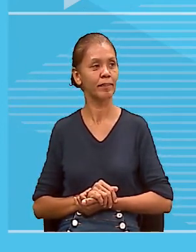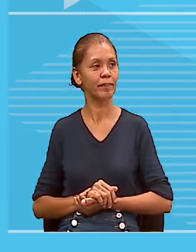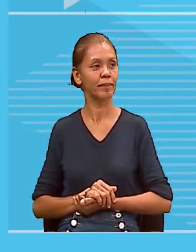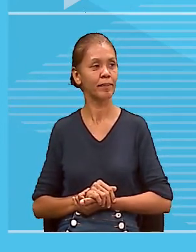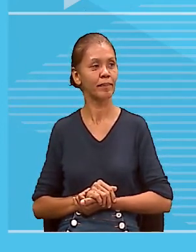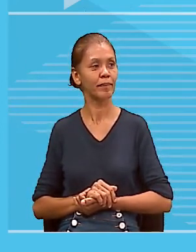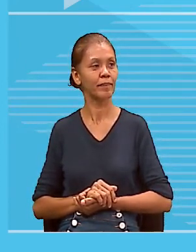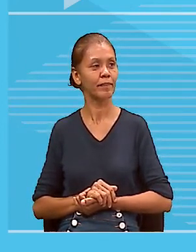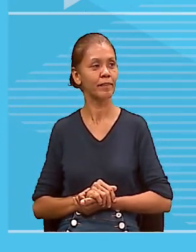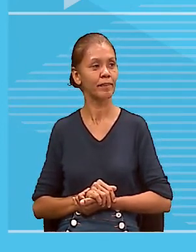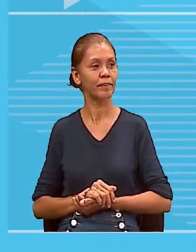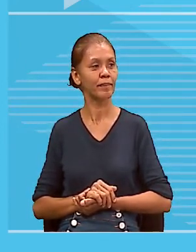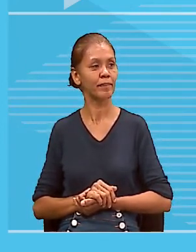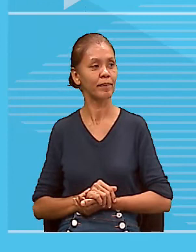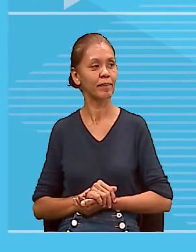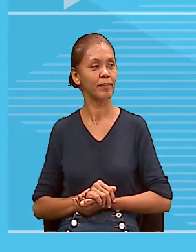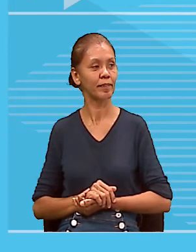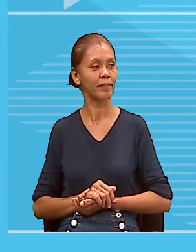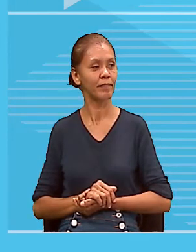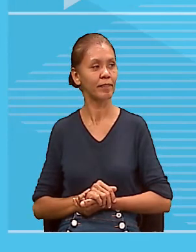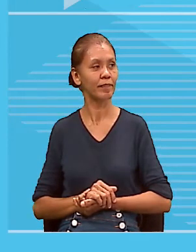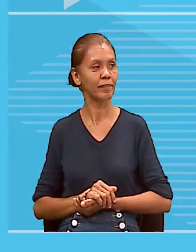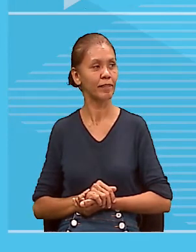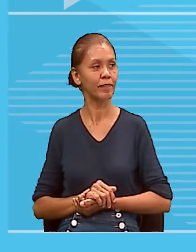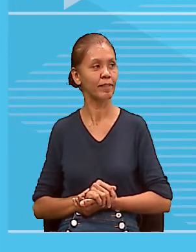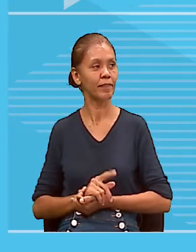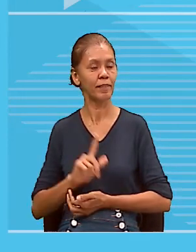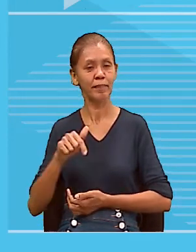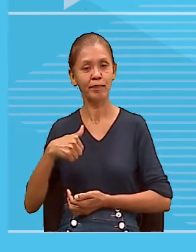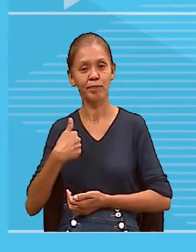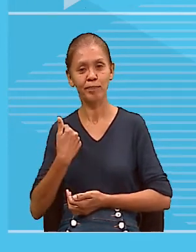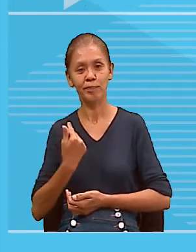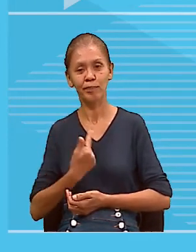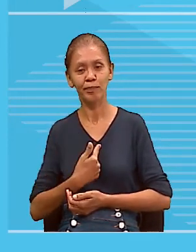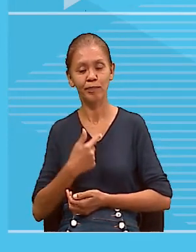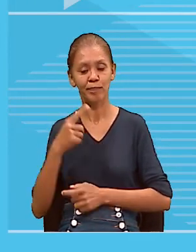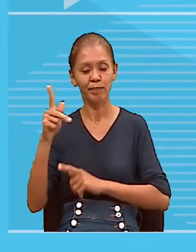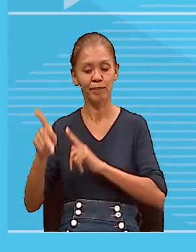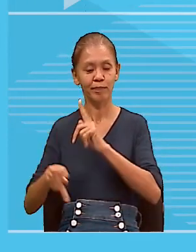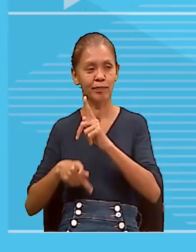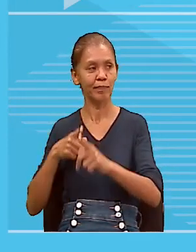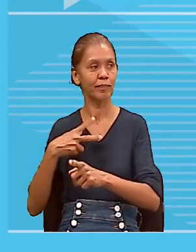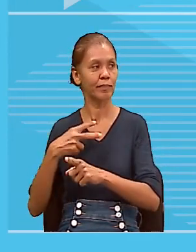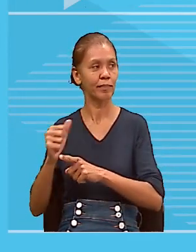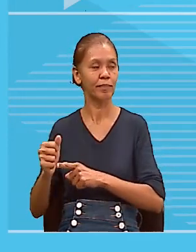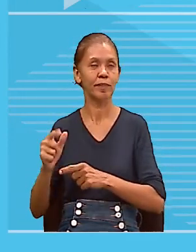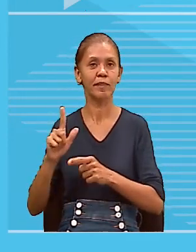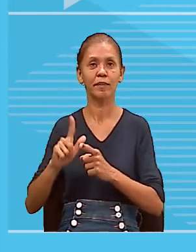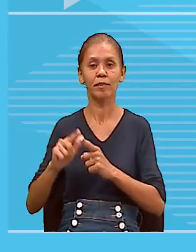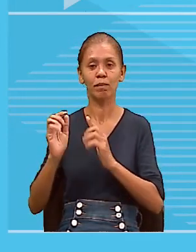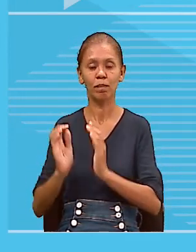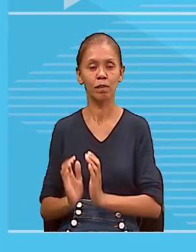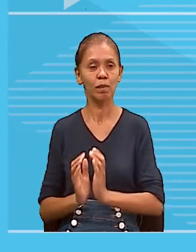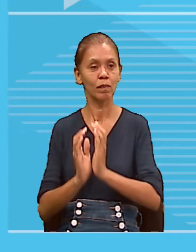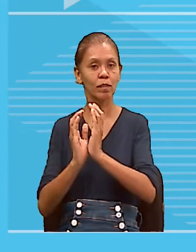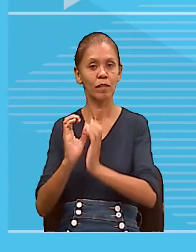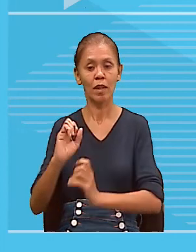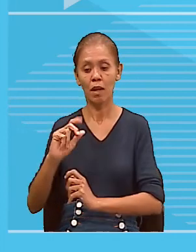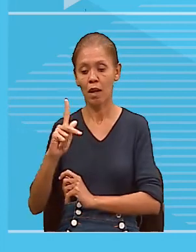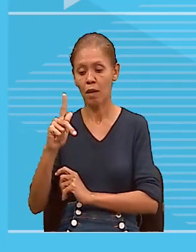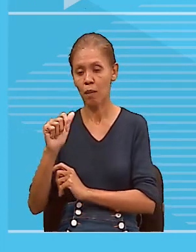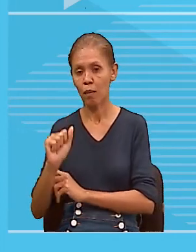realizávamos conquistávamos e venceíamos vai ser tanta Copa de 58 como ontem